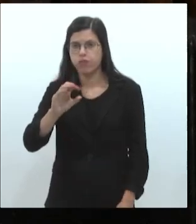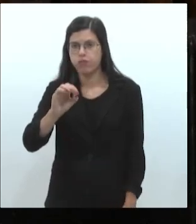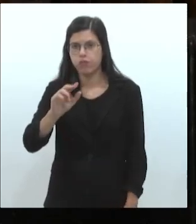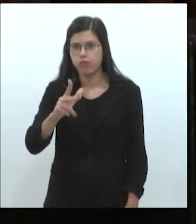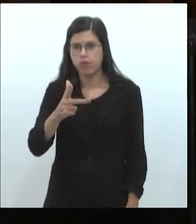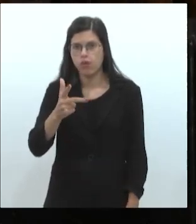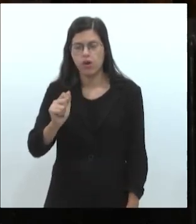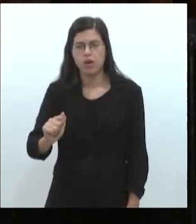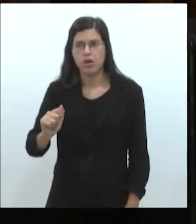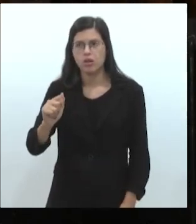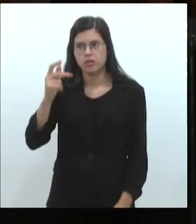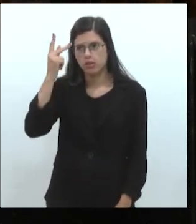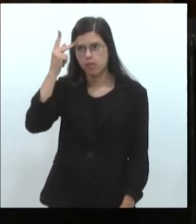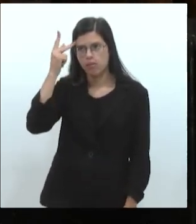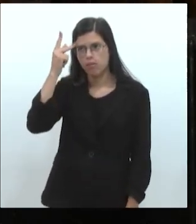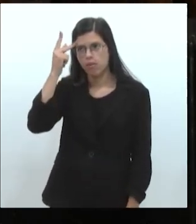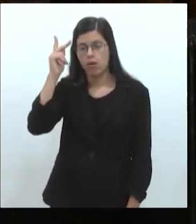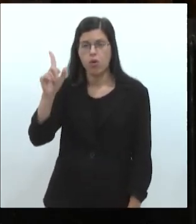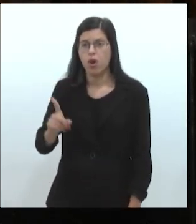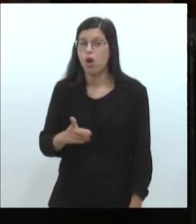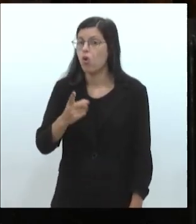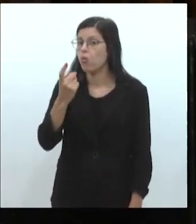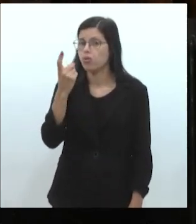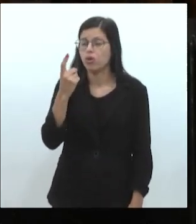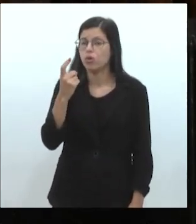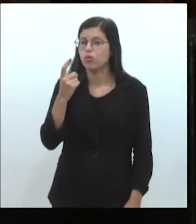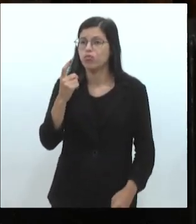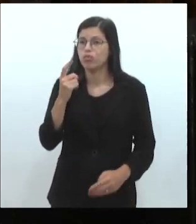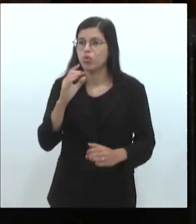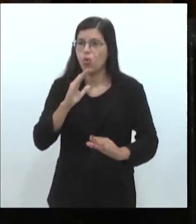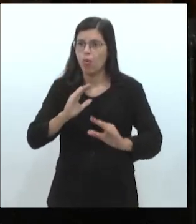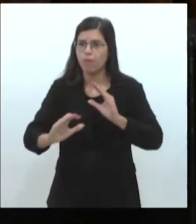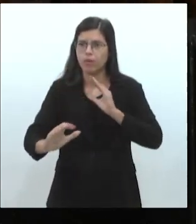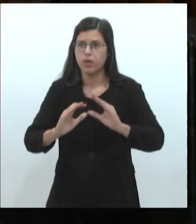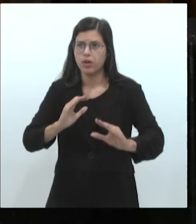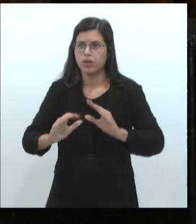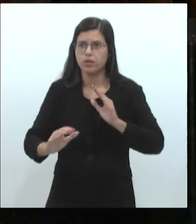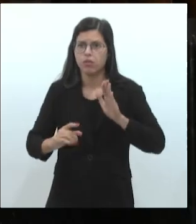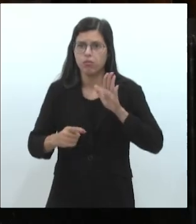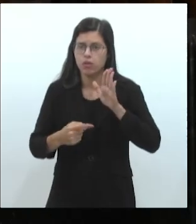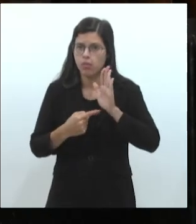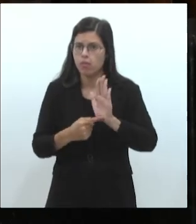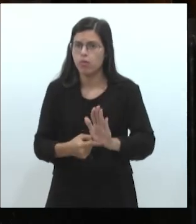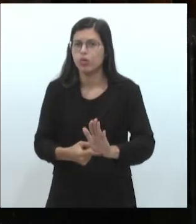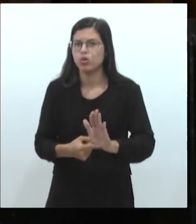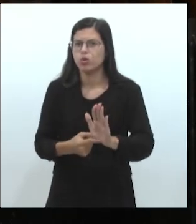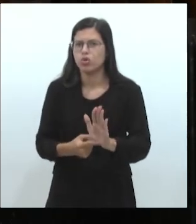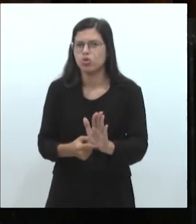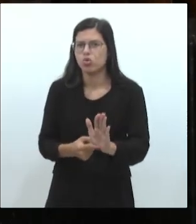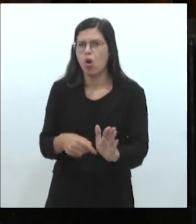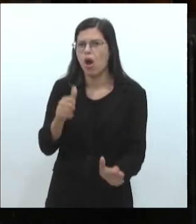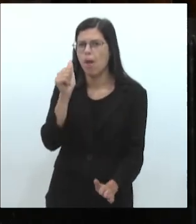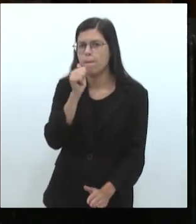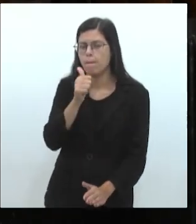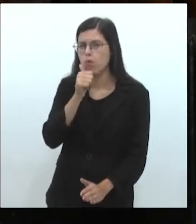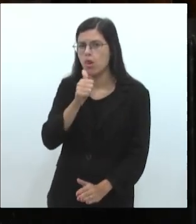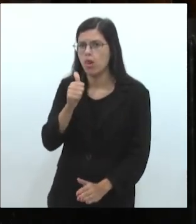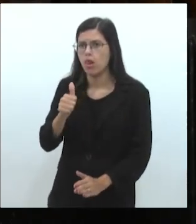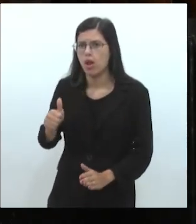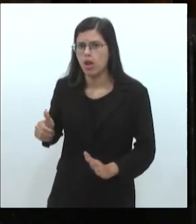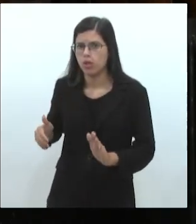redes sociais, que noticiou a tal da dama do tráfico, buscando